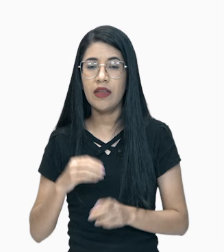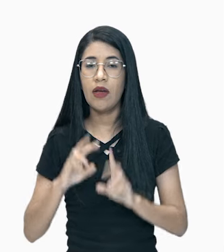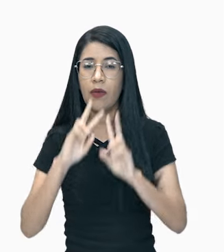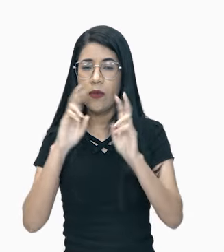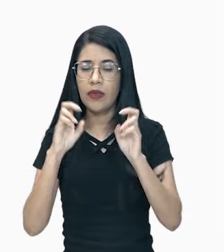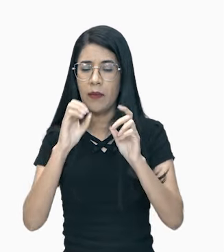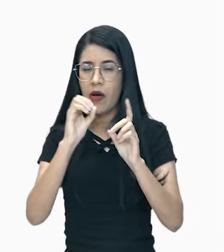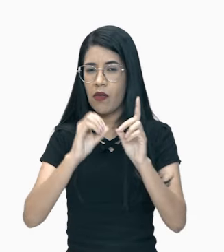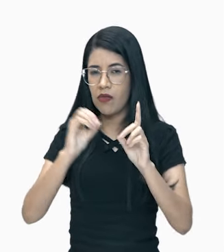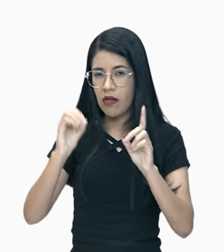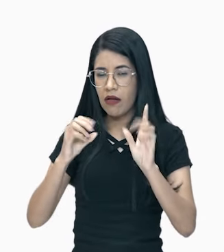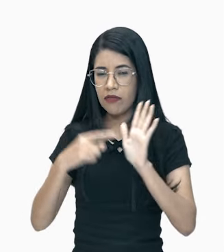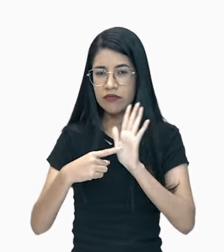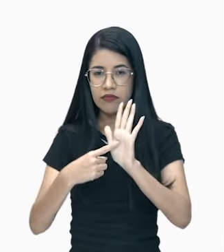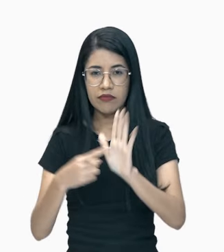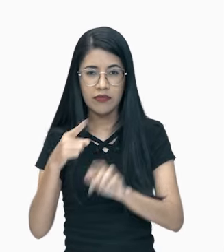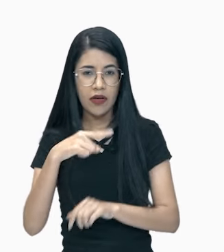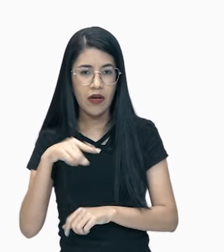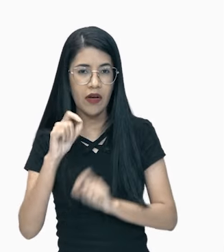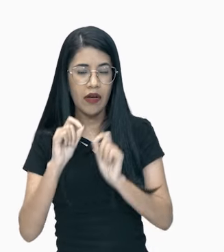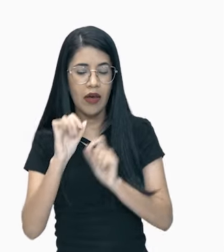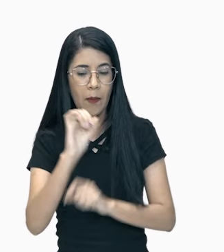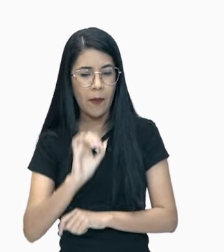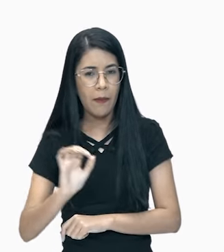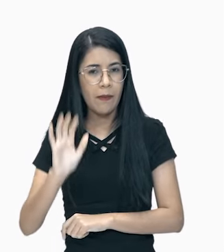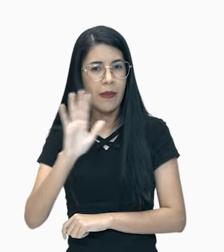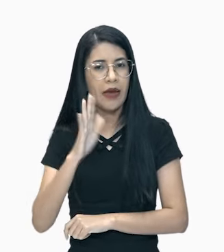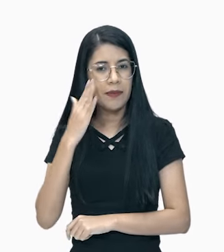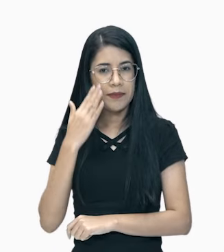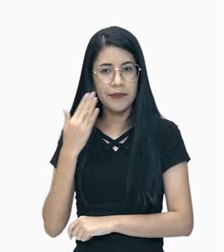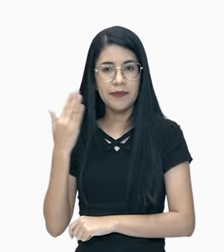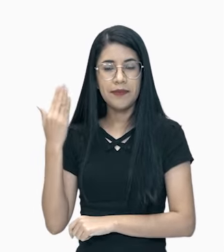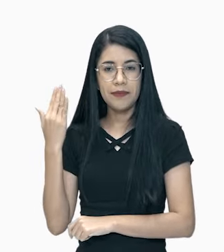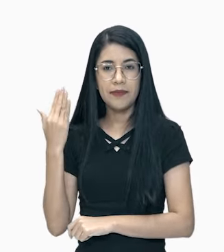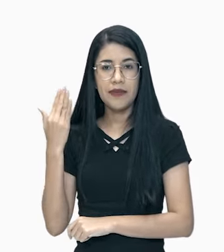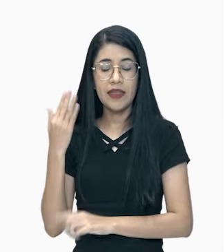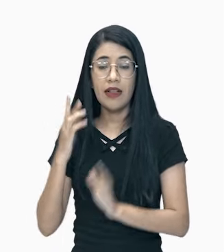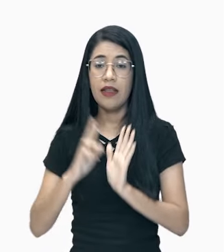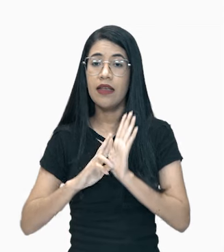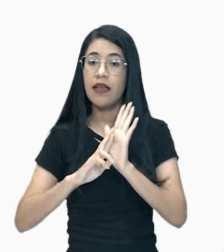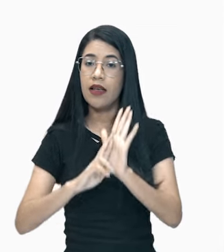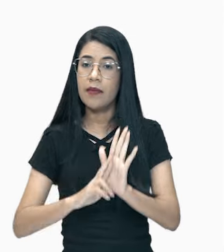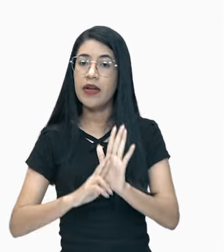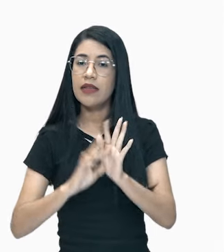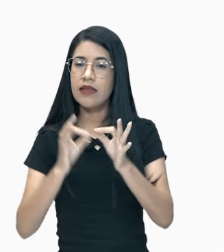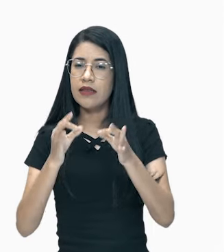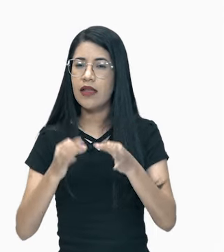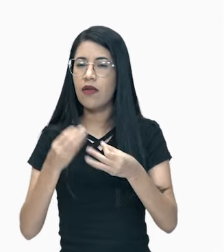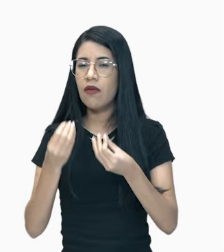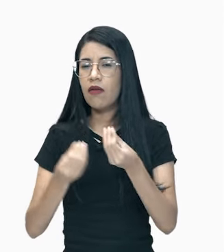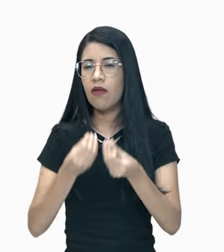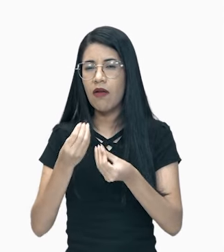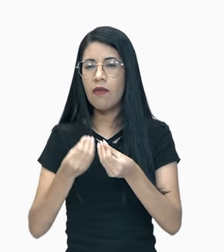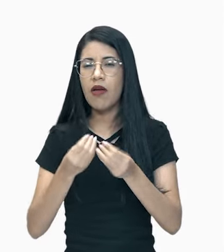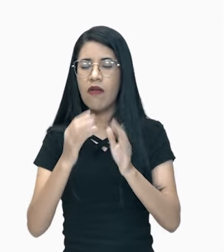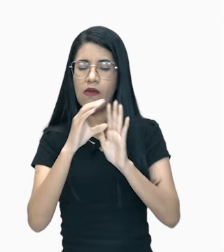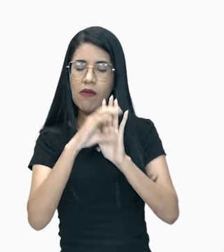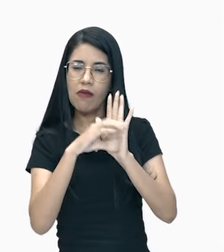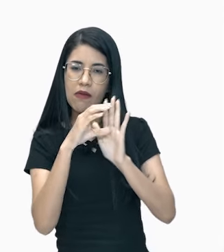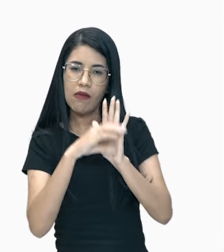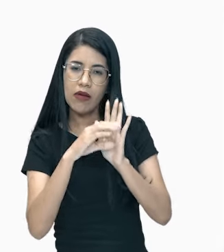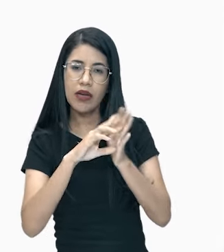trouxe para vocês esta imagem, que representa muito bem a definição do que